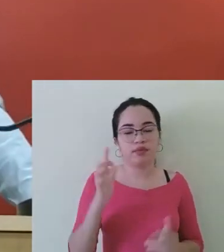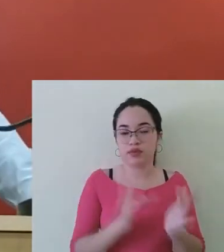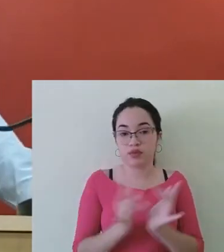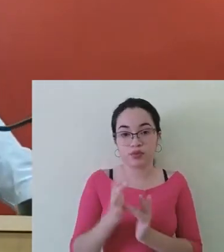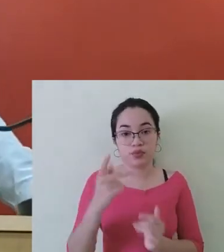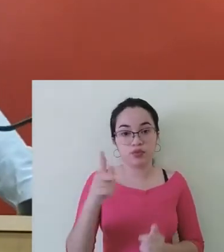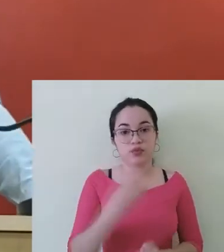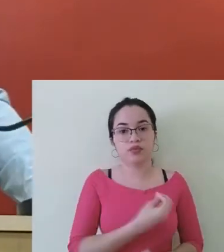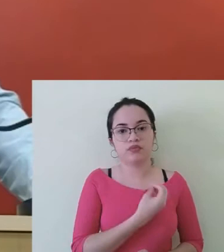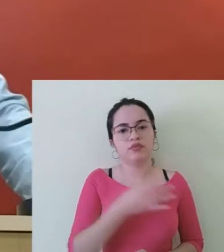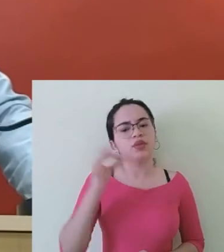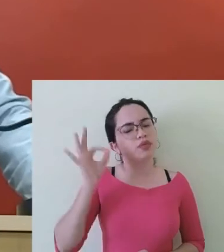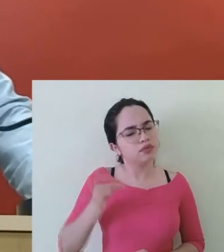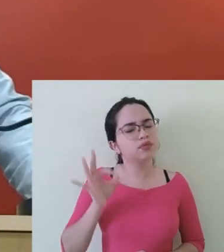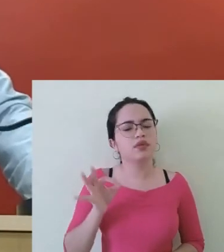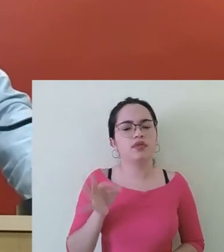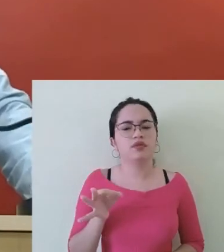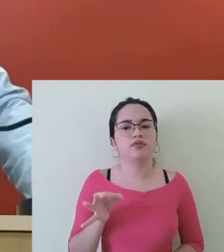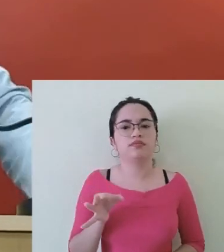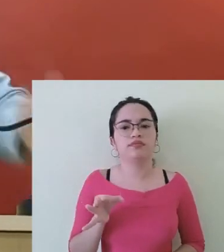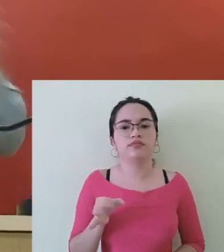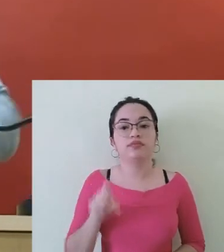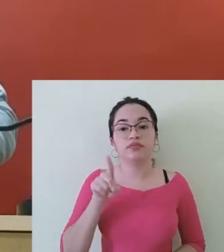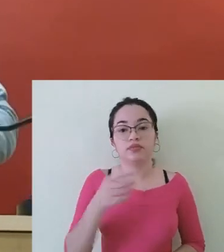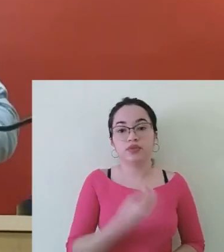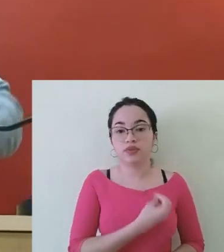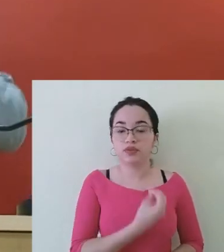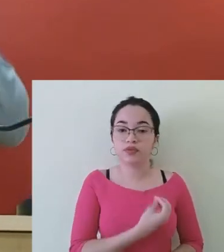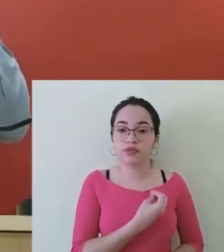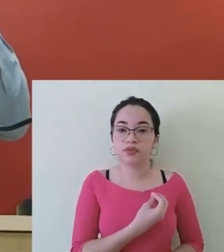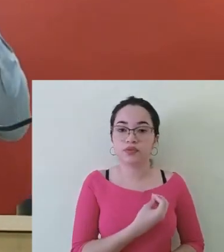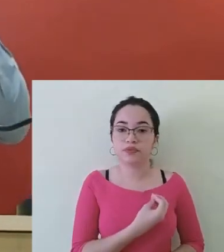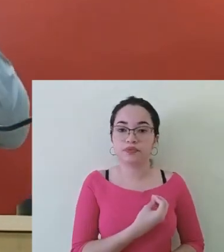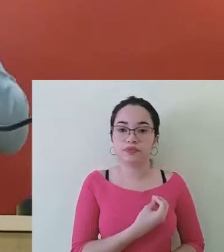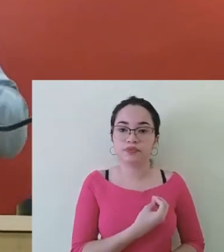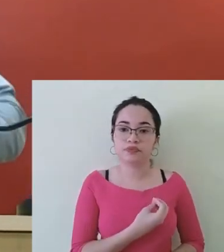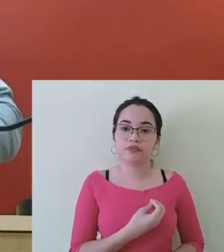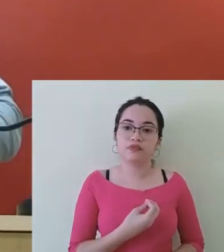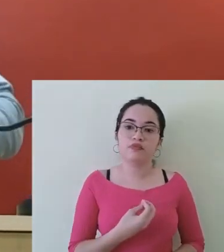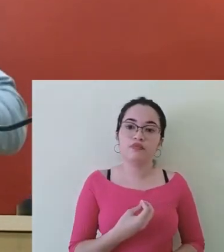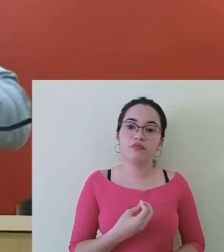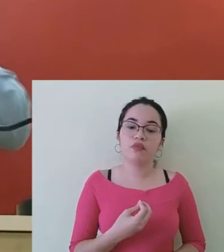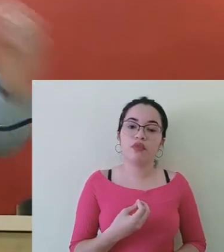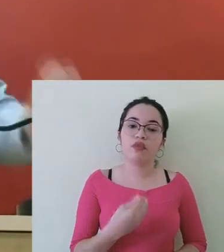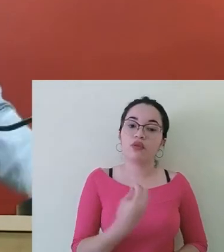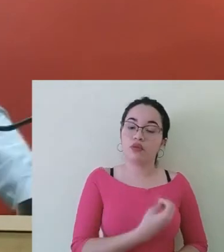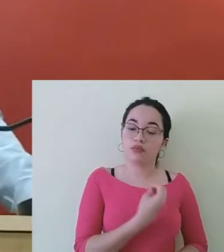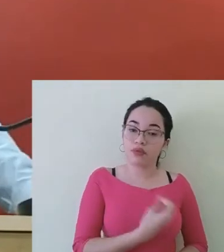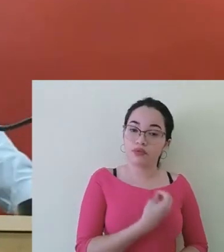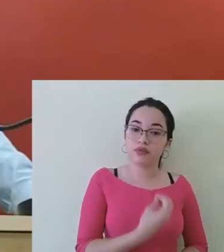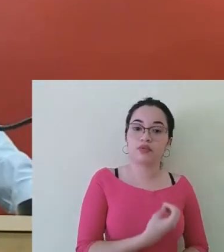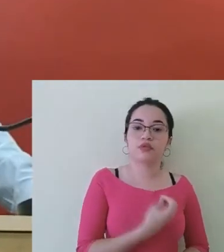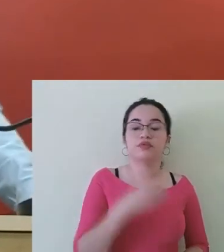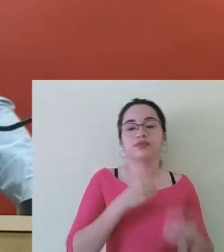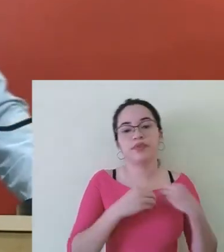tem Jesus na sua vida, com certeza você vive uma vida de